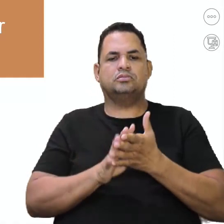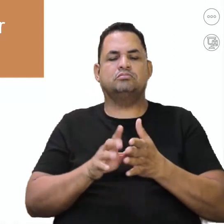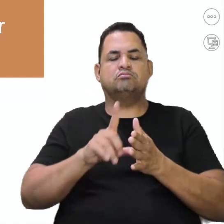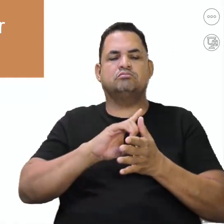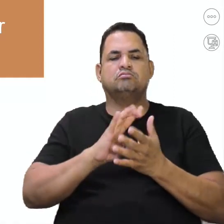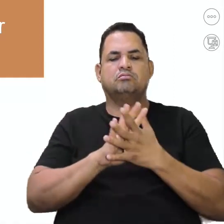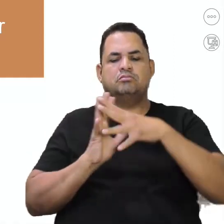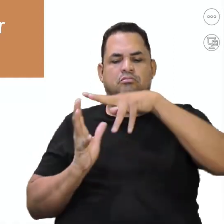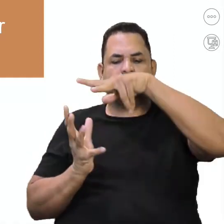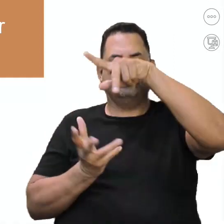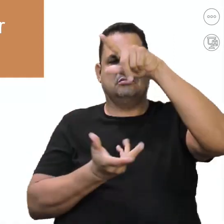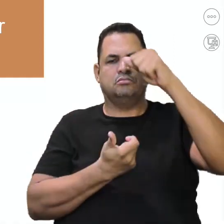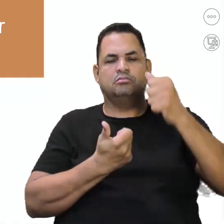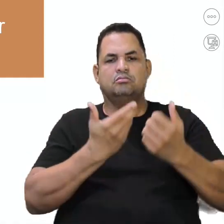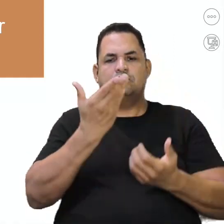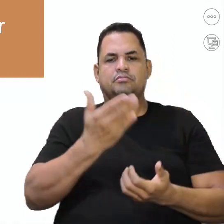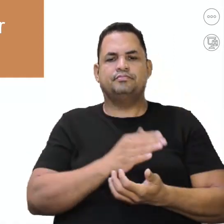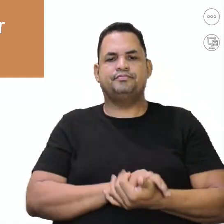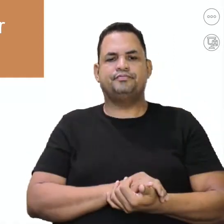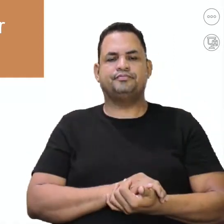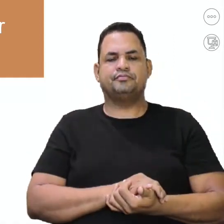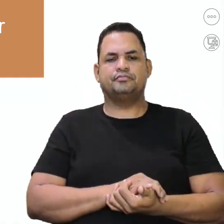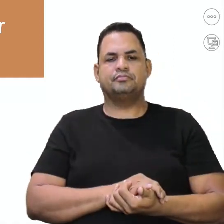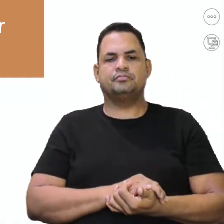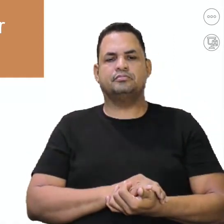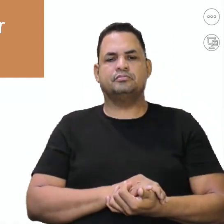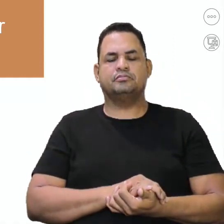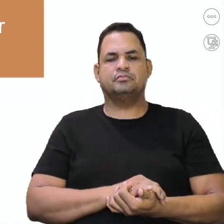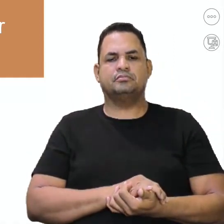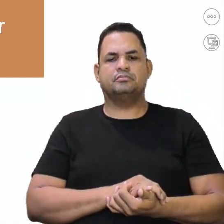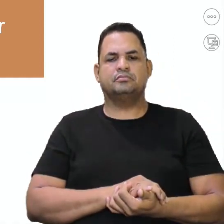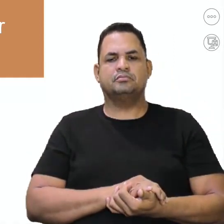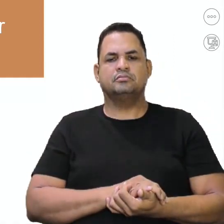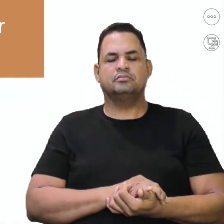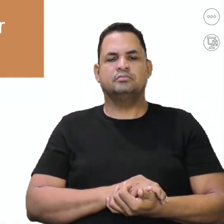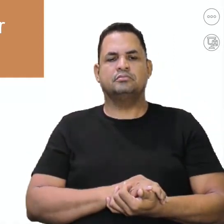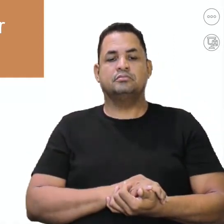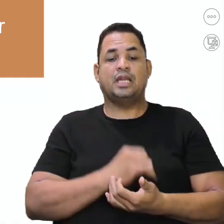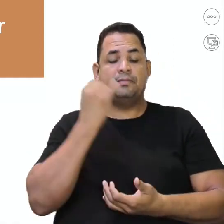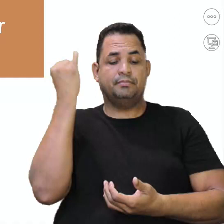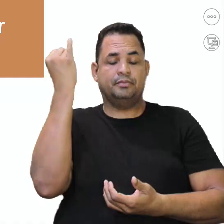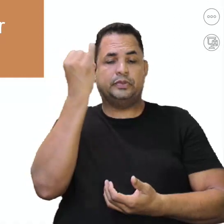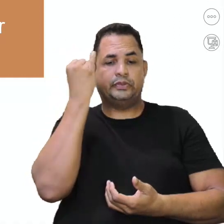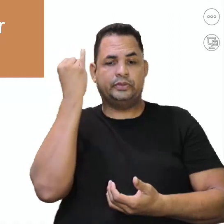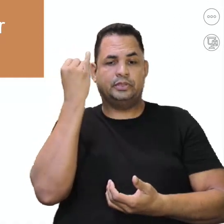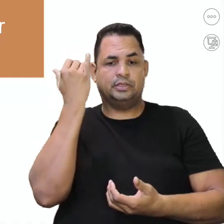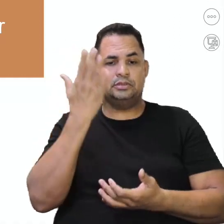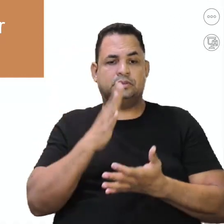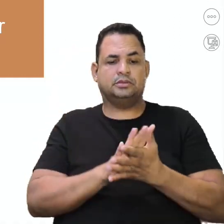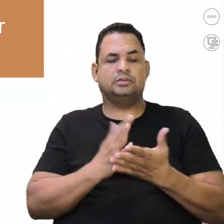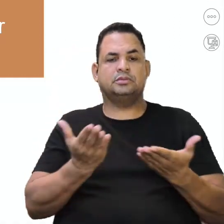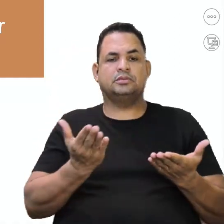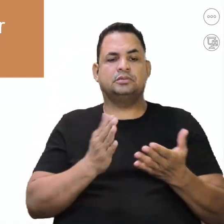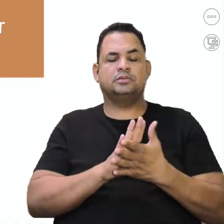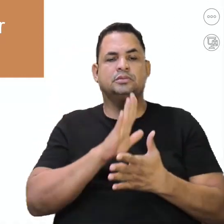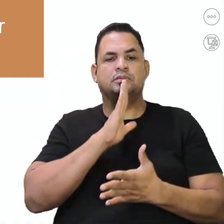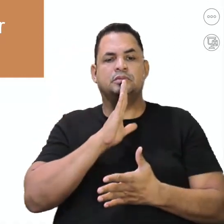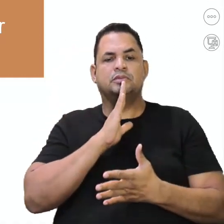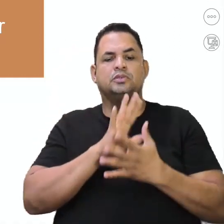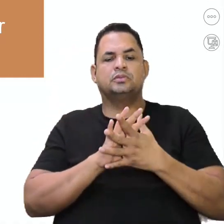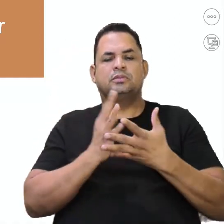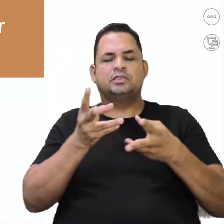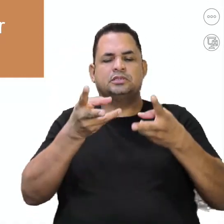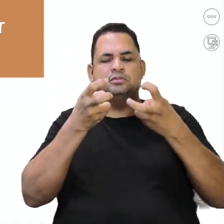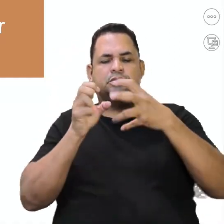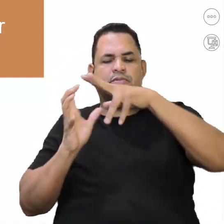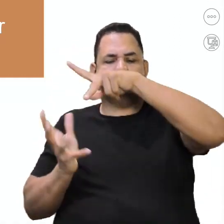de mundo. E isso aqui, is very important. É muito importante a questão do conhecimento de